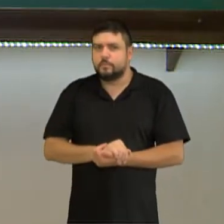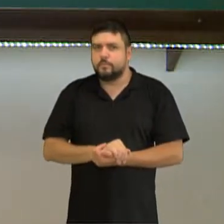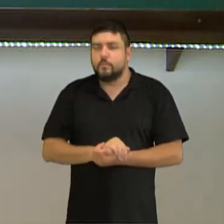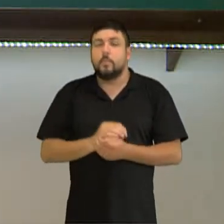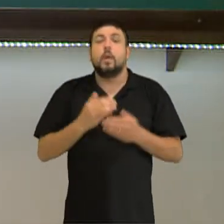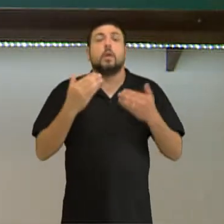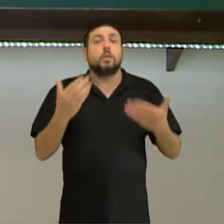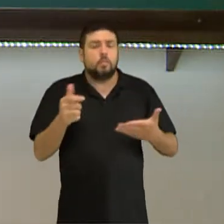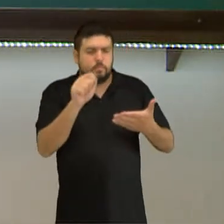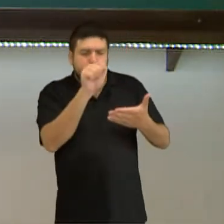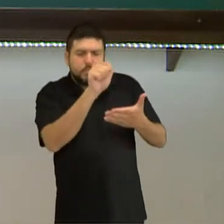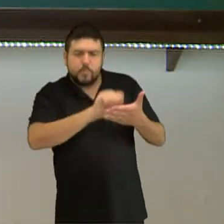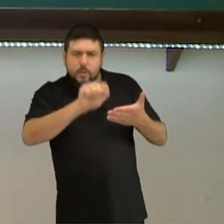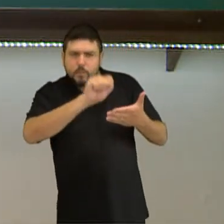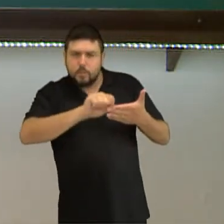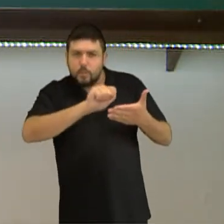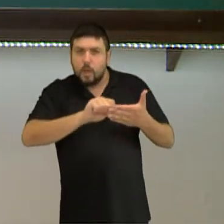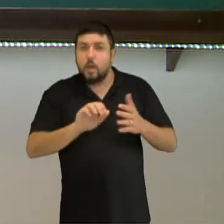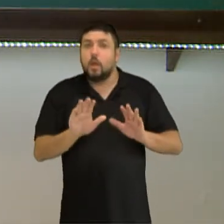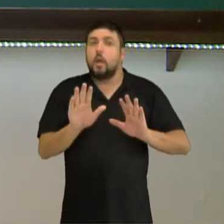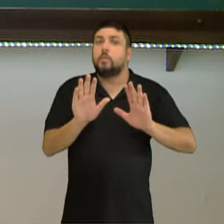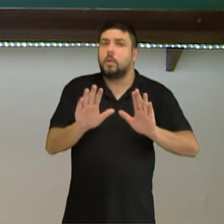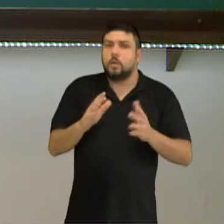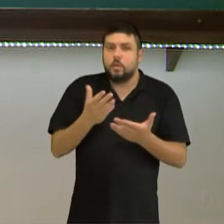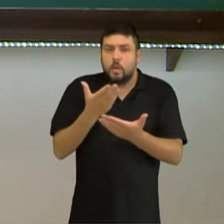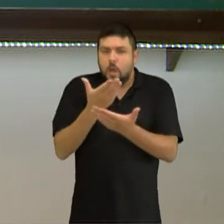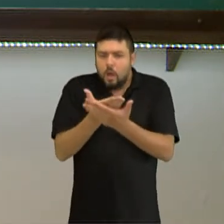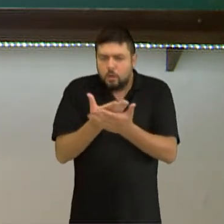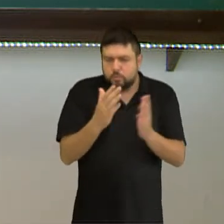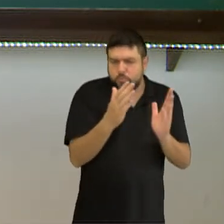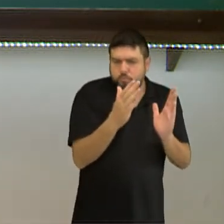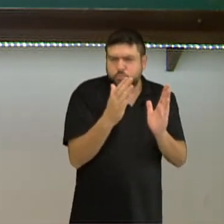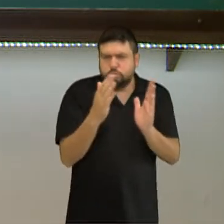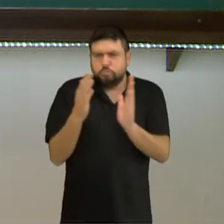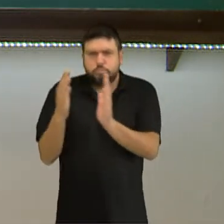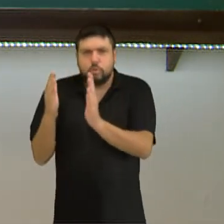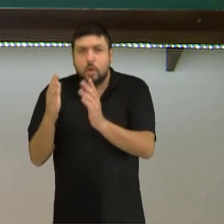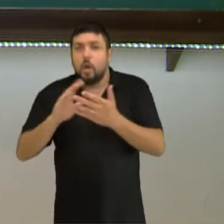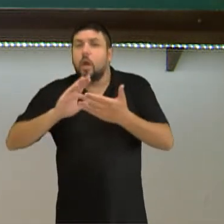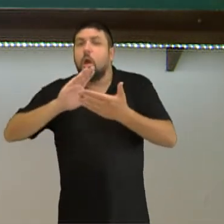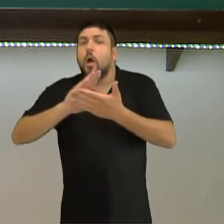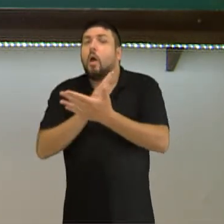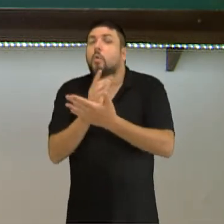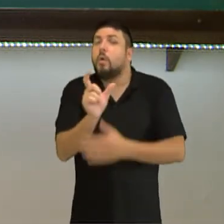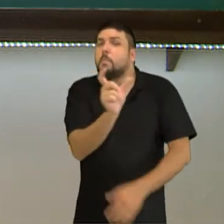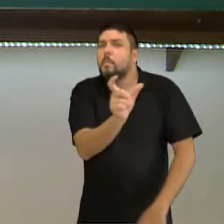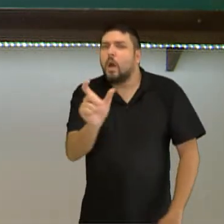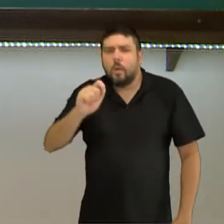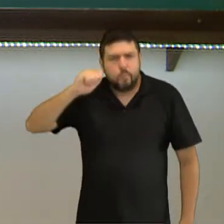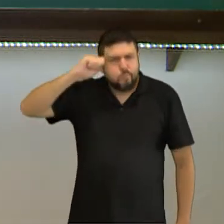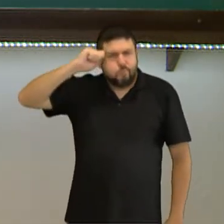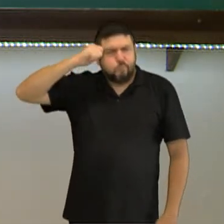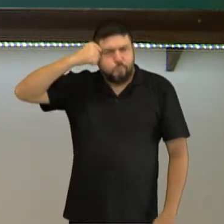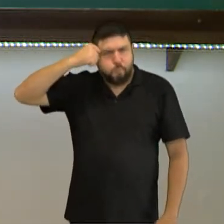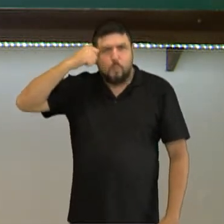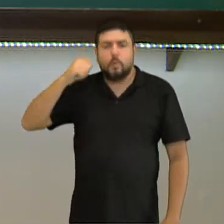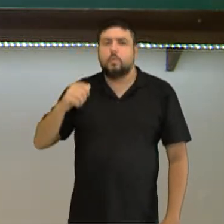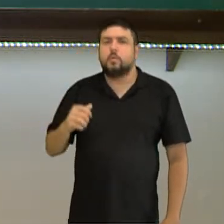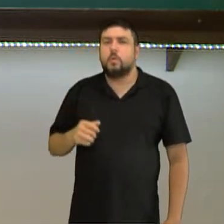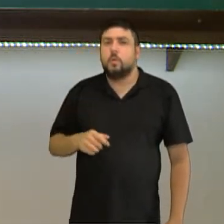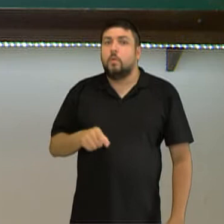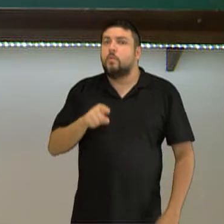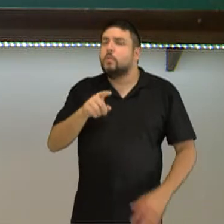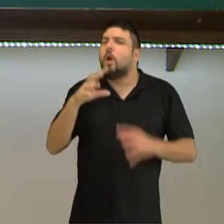anotar, em algumas partes da aula, eu até deixei algumas palavras em negrito, em destaque. Presta